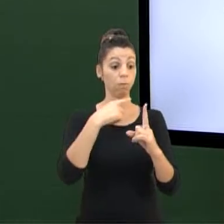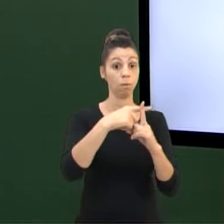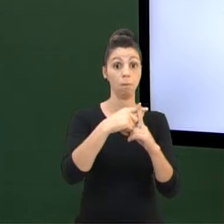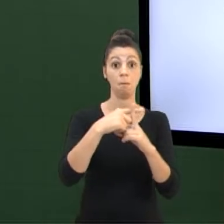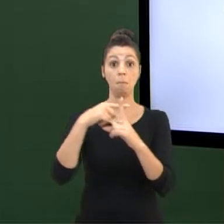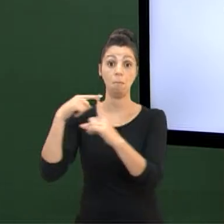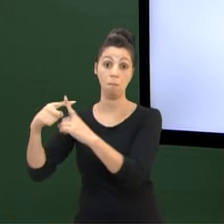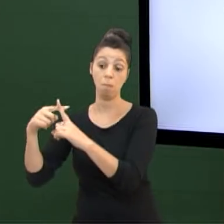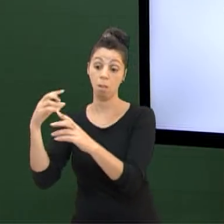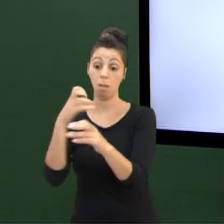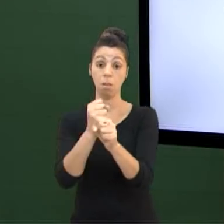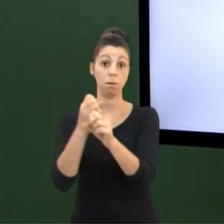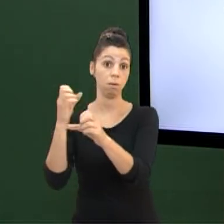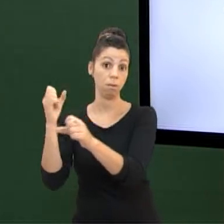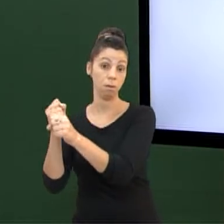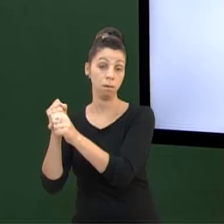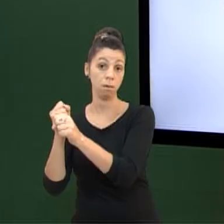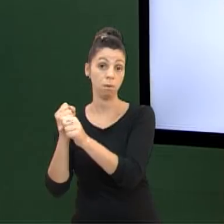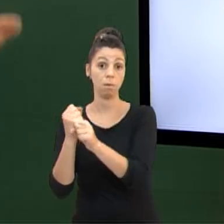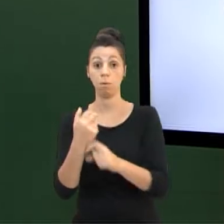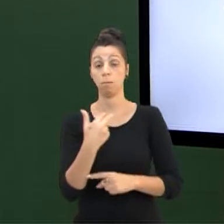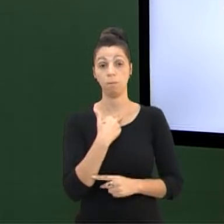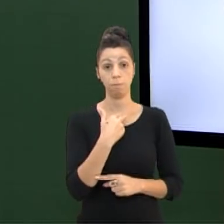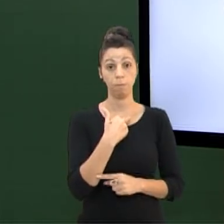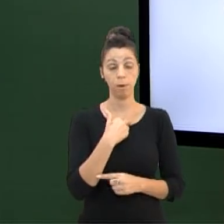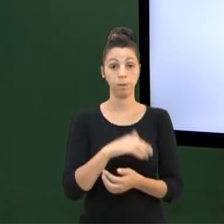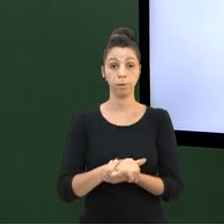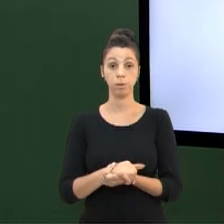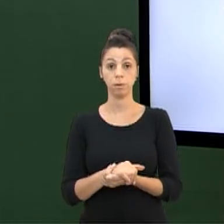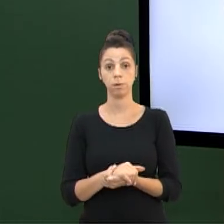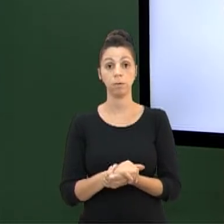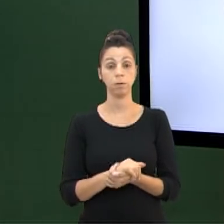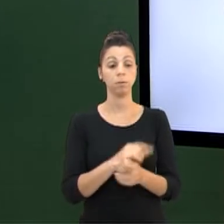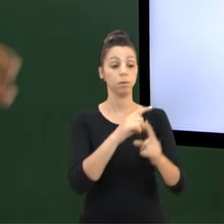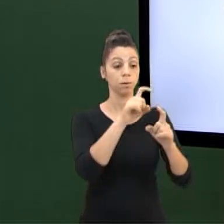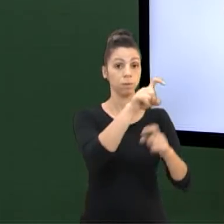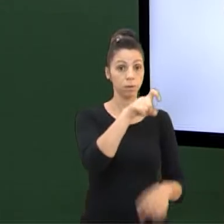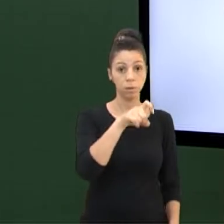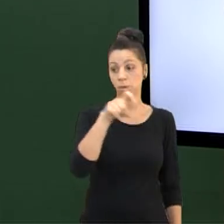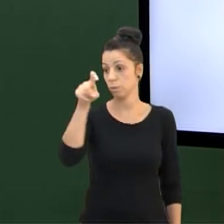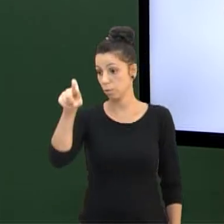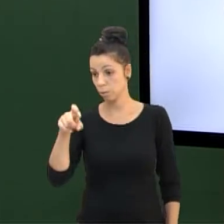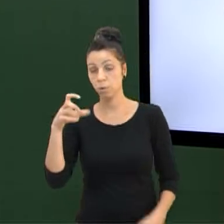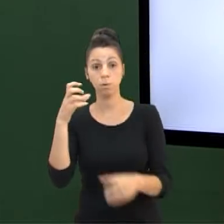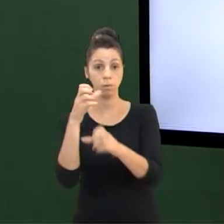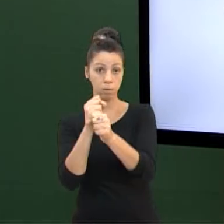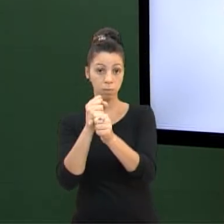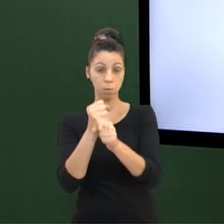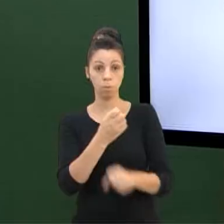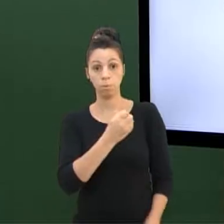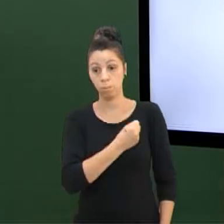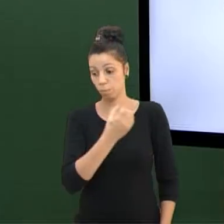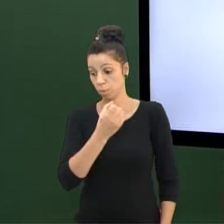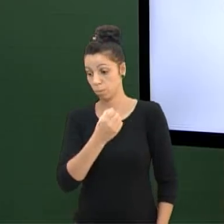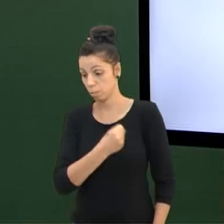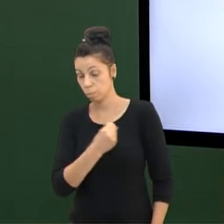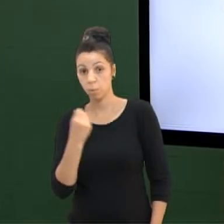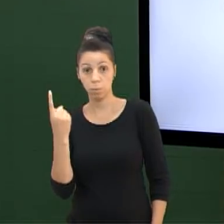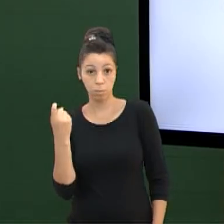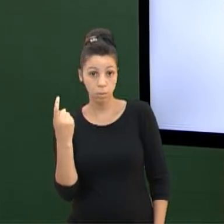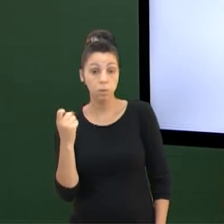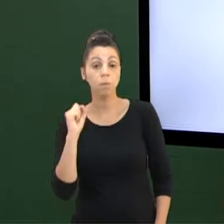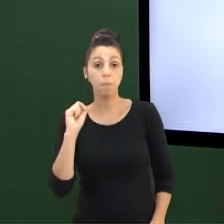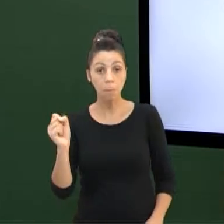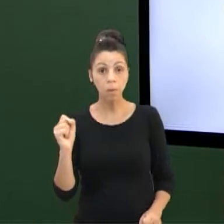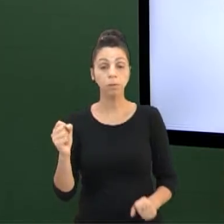X com x. Números sozinhos, inteiros, naturais, com eles, ok? Então, vamos colocar